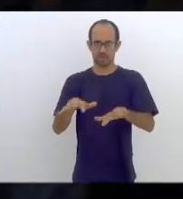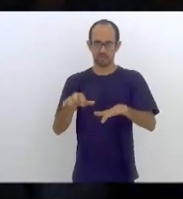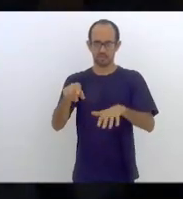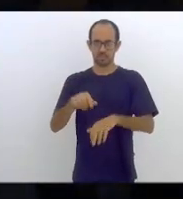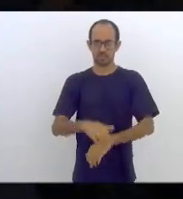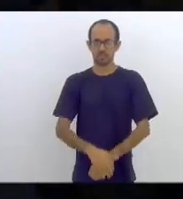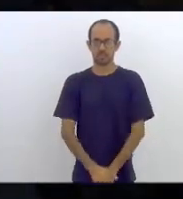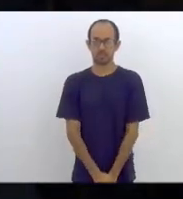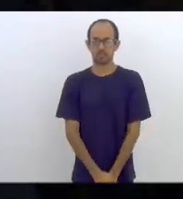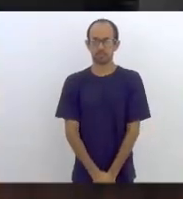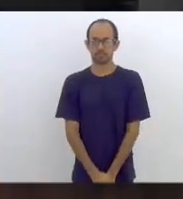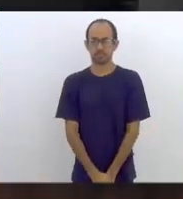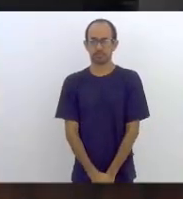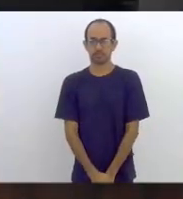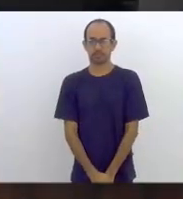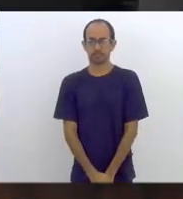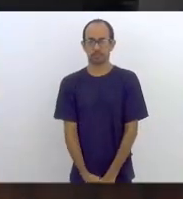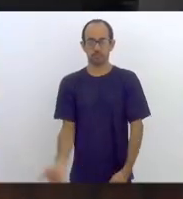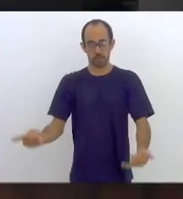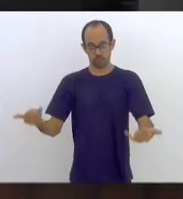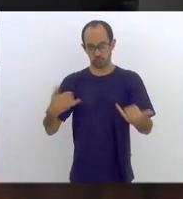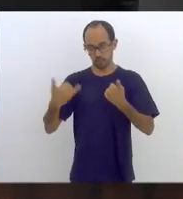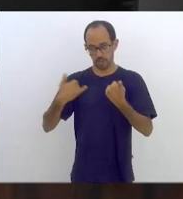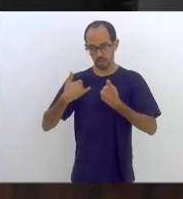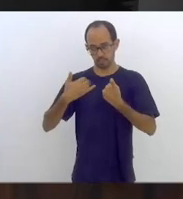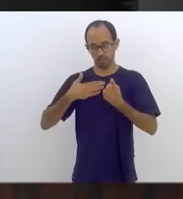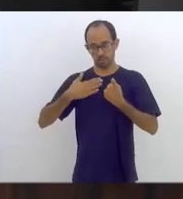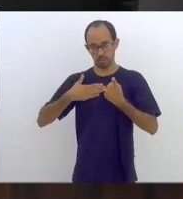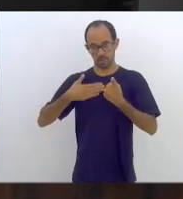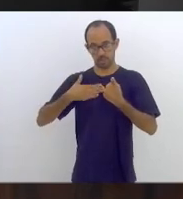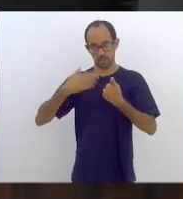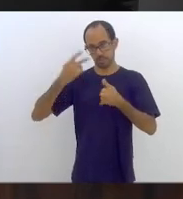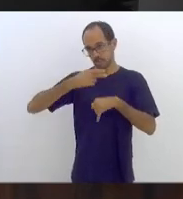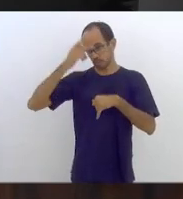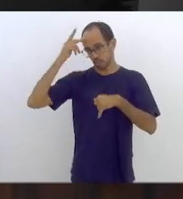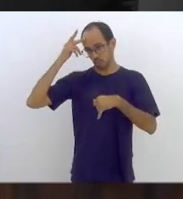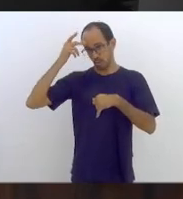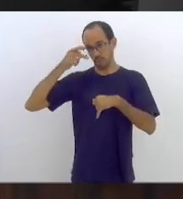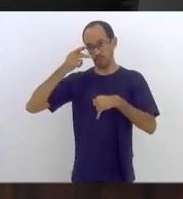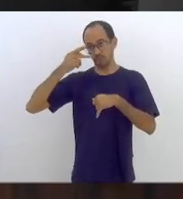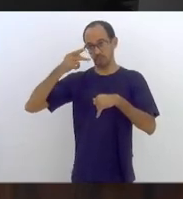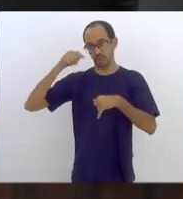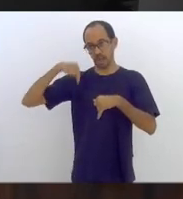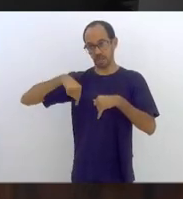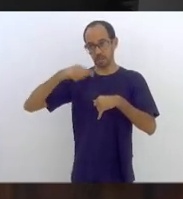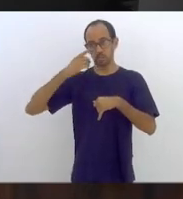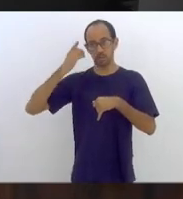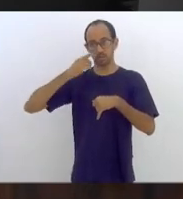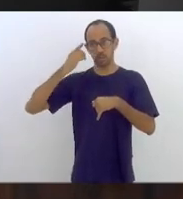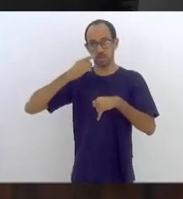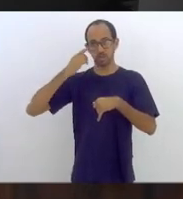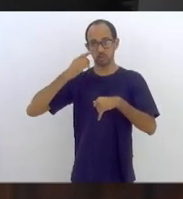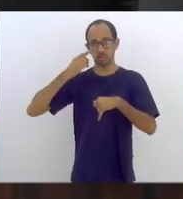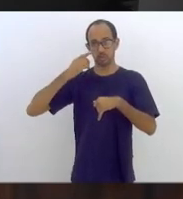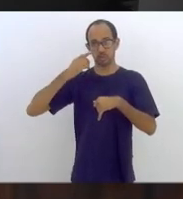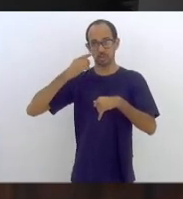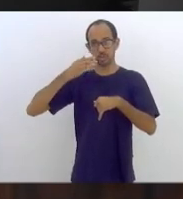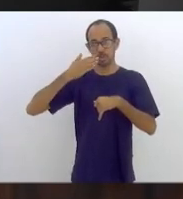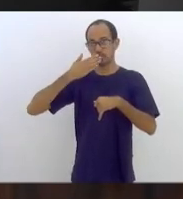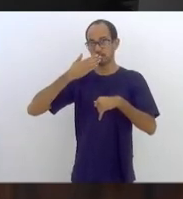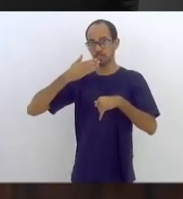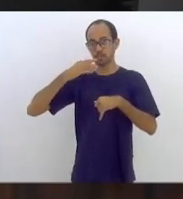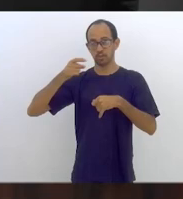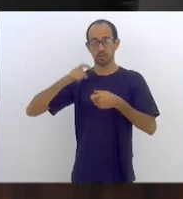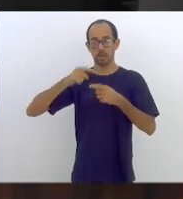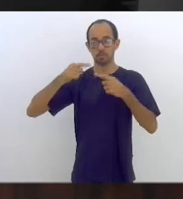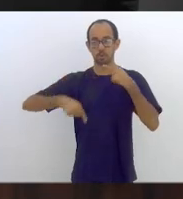eu tenho informação que Inclusive a pessoa que acionou Veio visitar um deputado e ele já foi chamado e pedido de